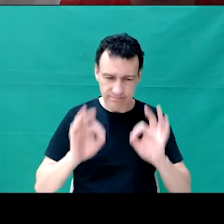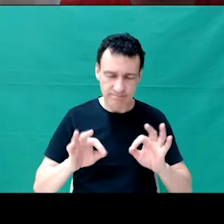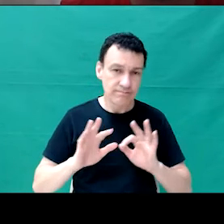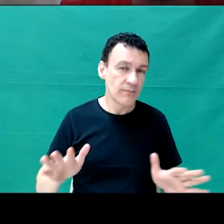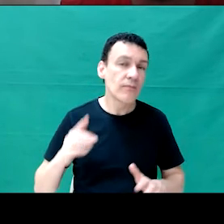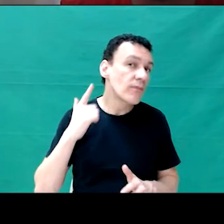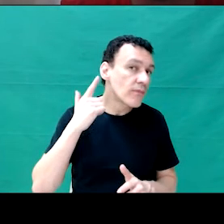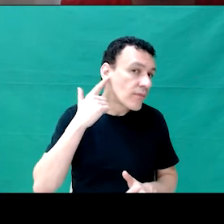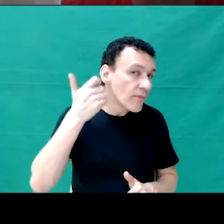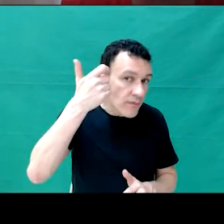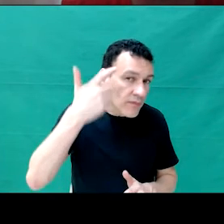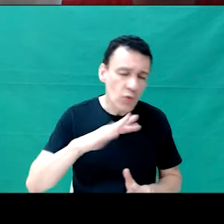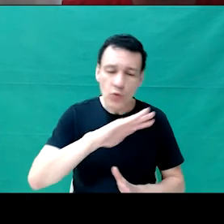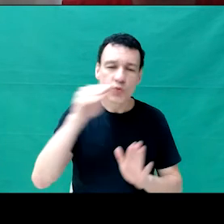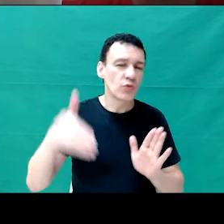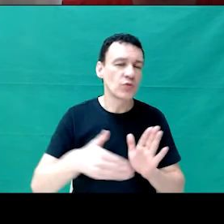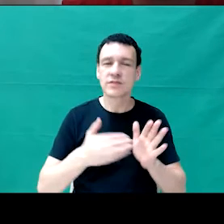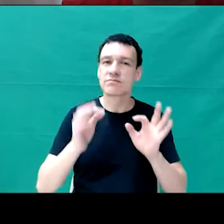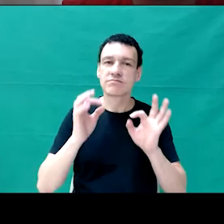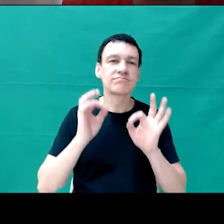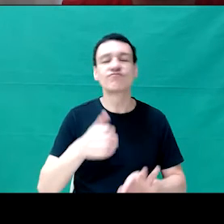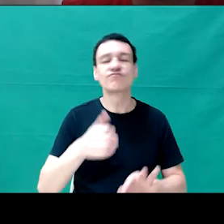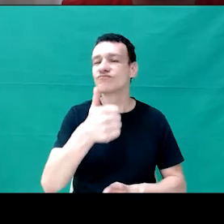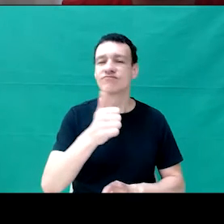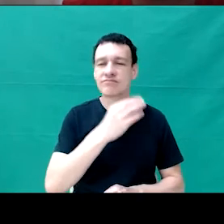com toda a página. E o mais interessante de tudo,